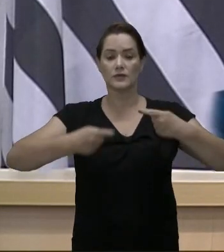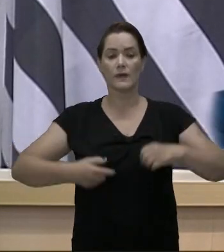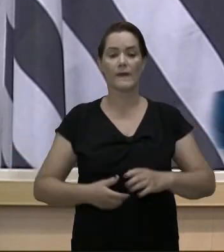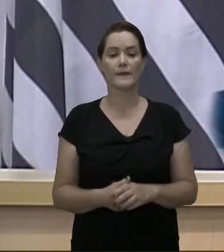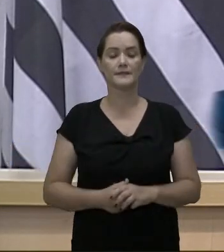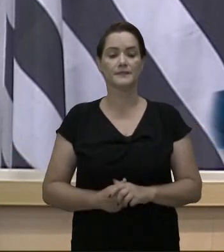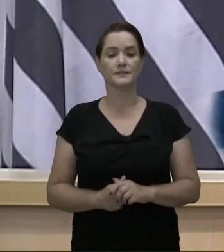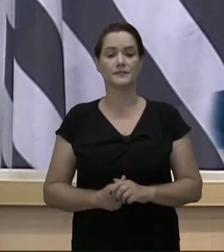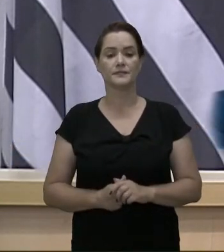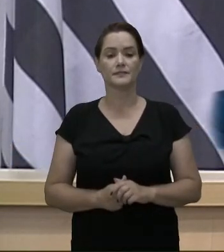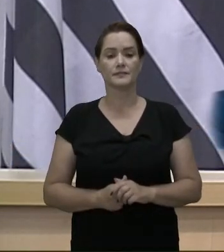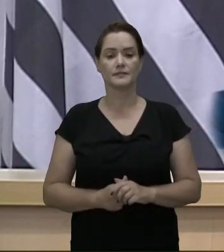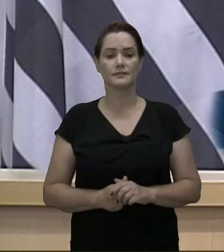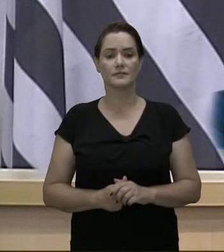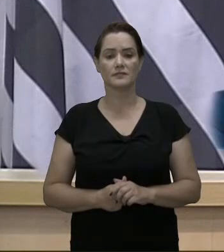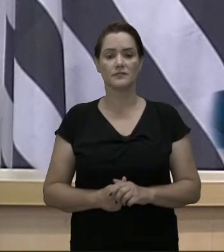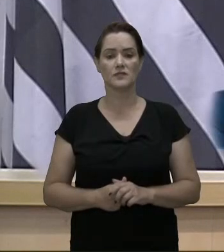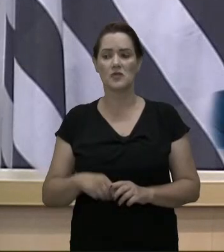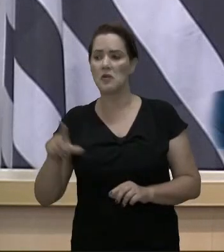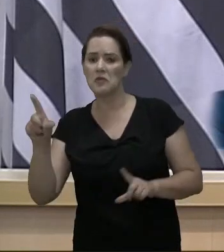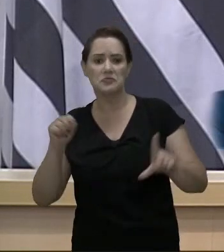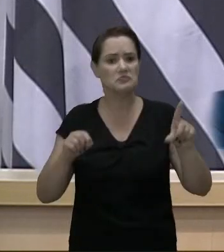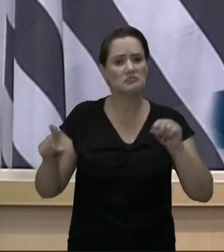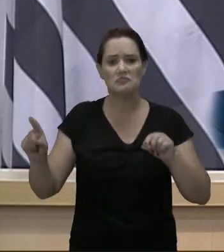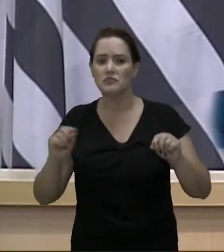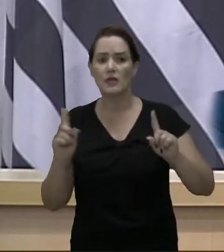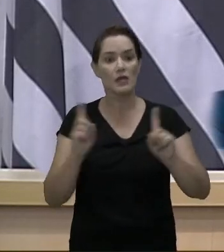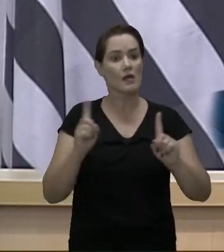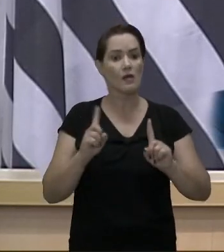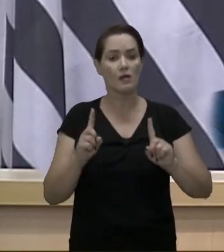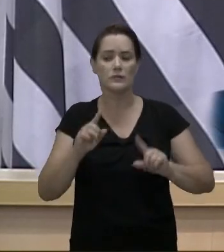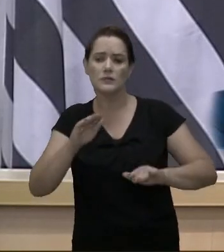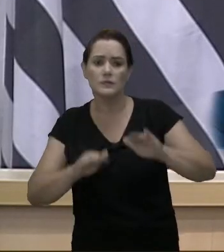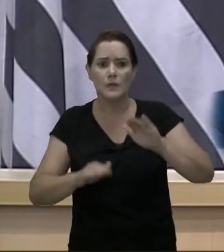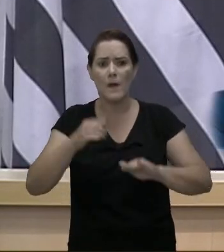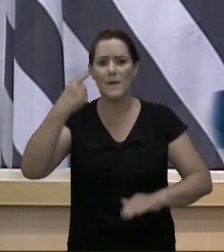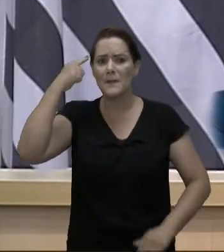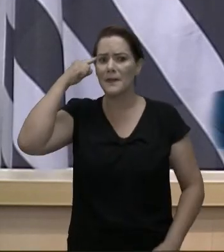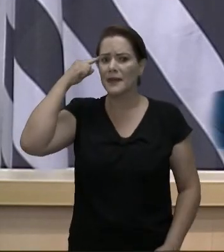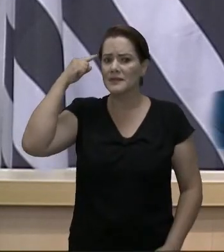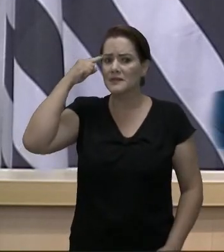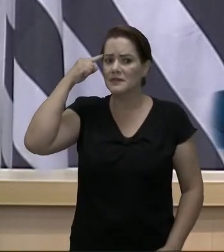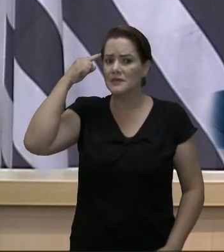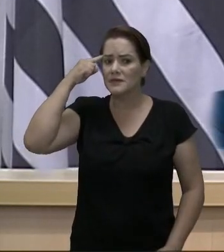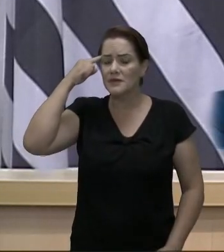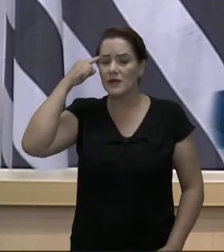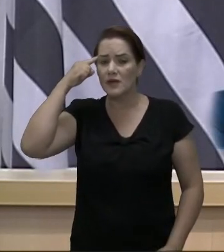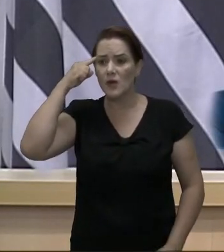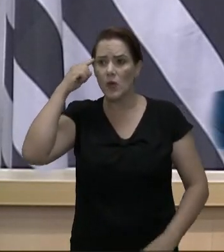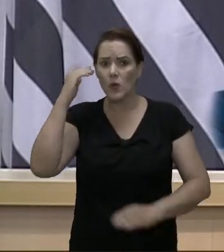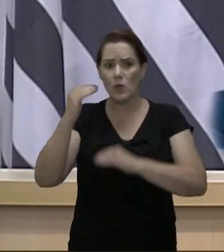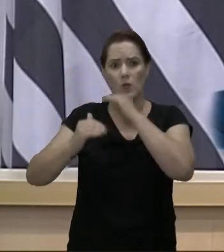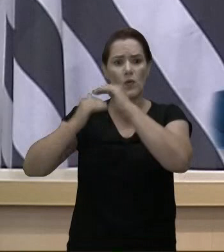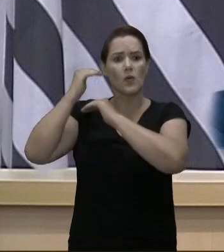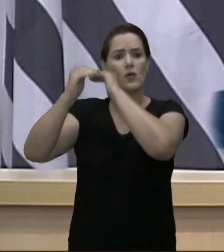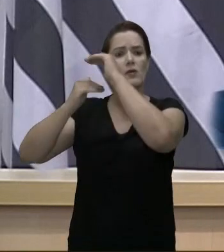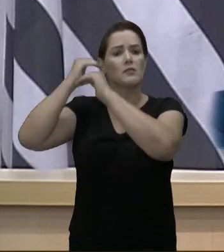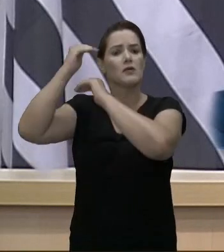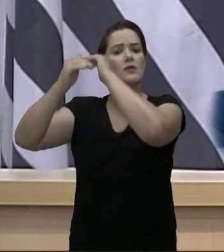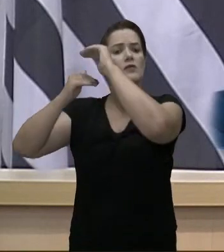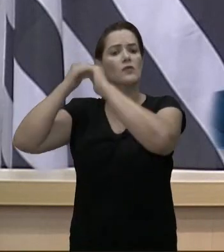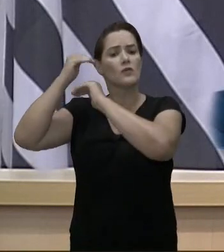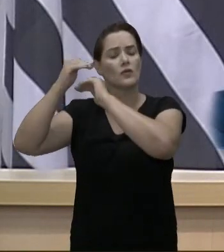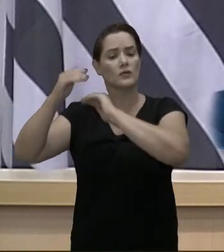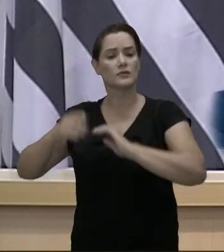de não olhar nem um lado, de um lado nem de outro, mas pensar no crescimento e no